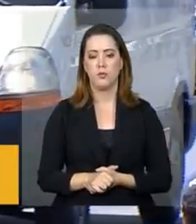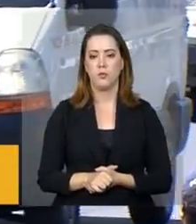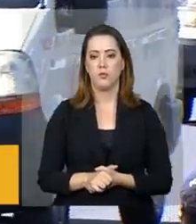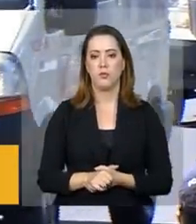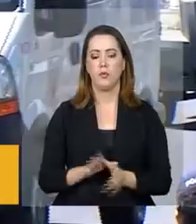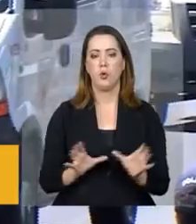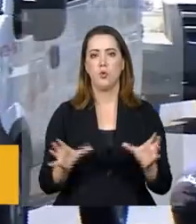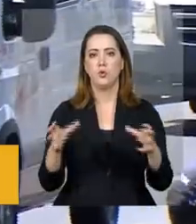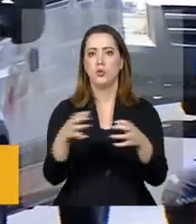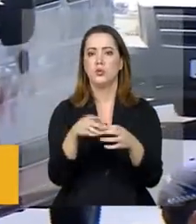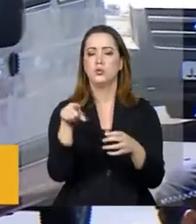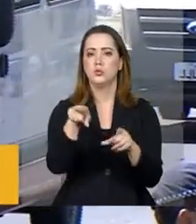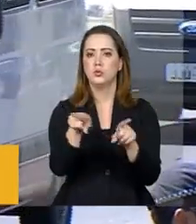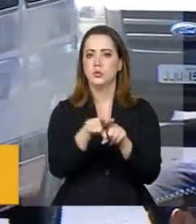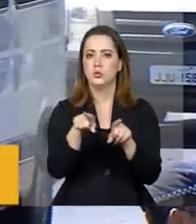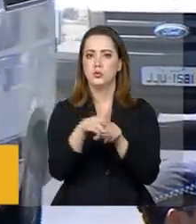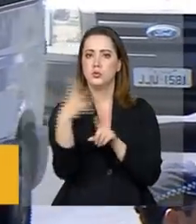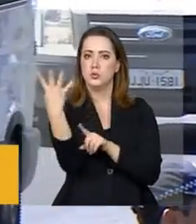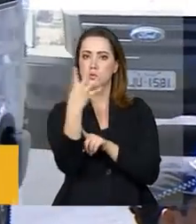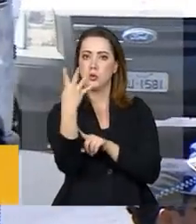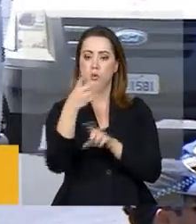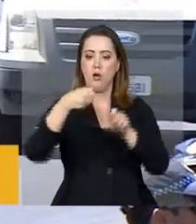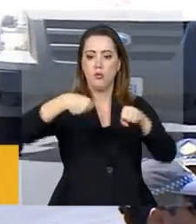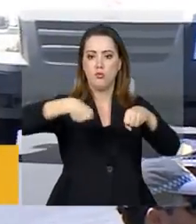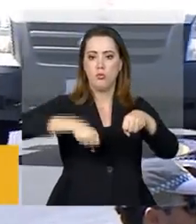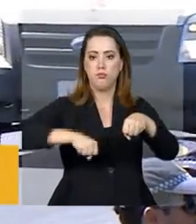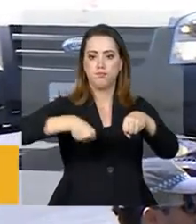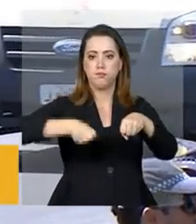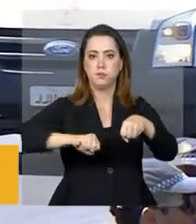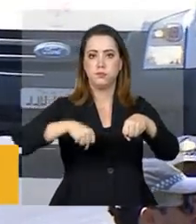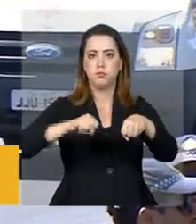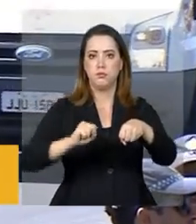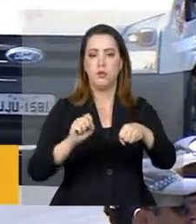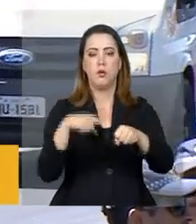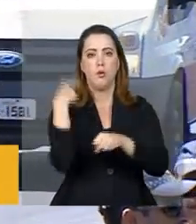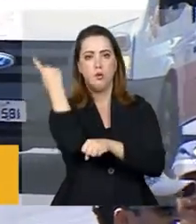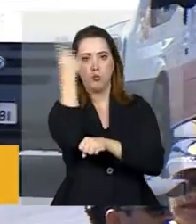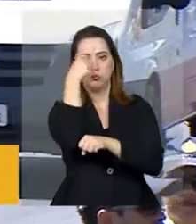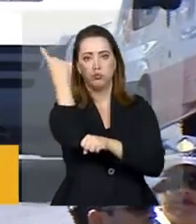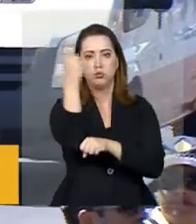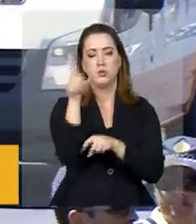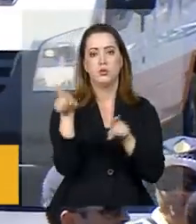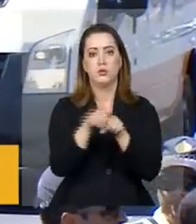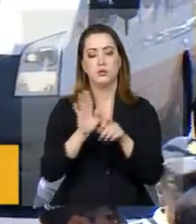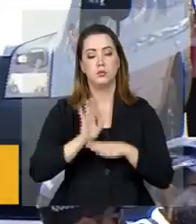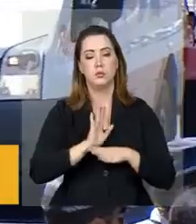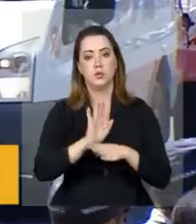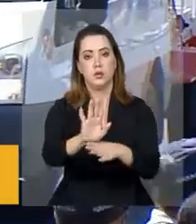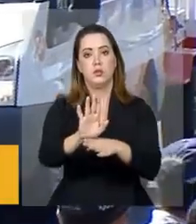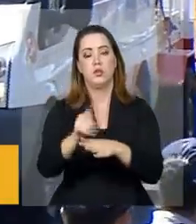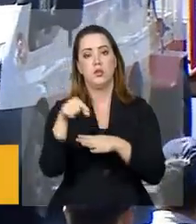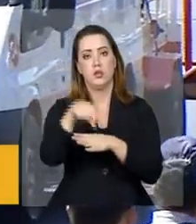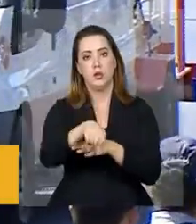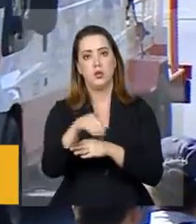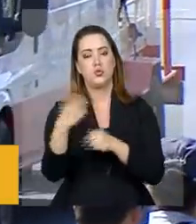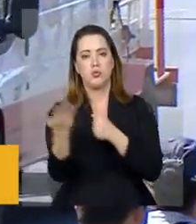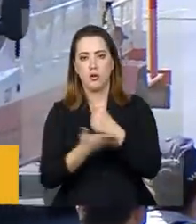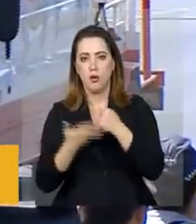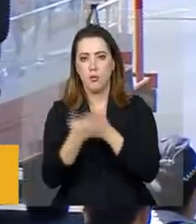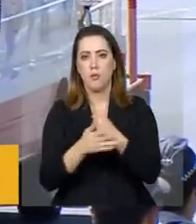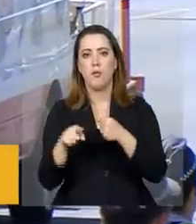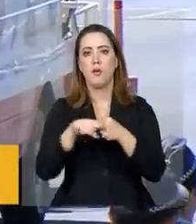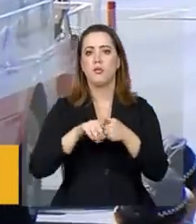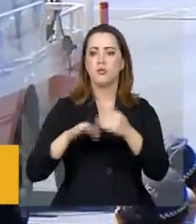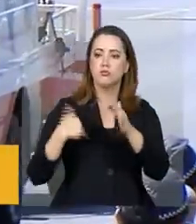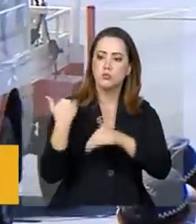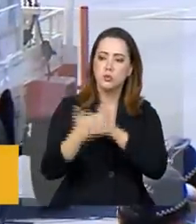Compõe ainda o desfile 4 motolâncias, uma unidade de suporte básico, uma unidade de suporte avançado, um posto